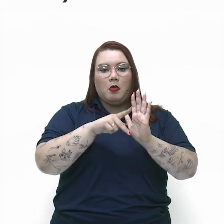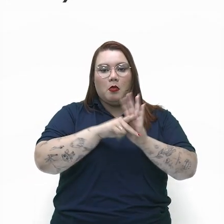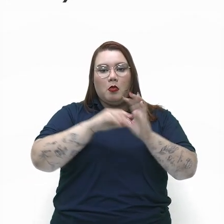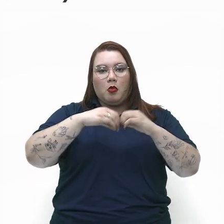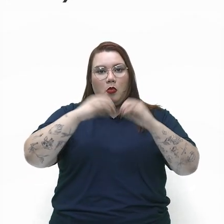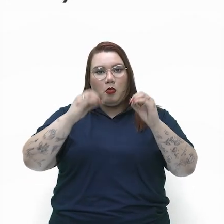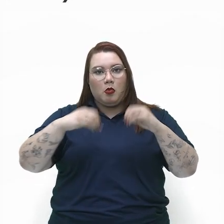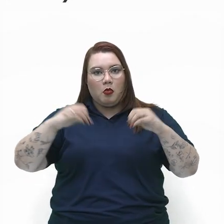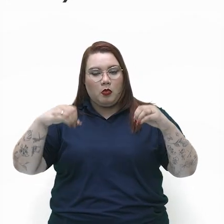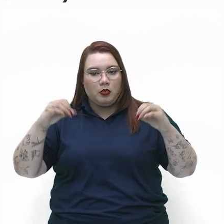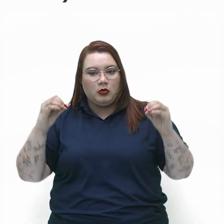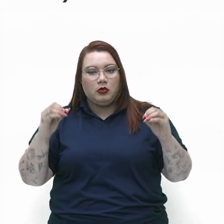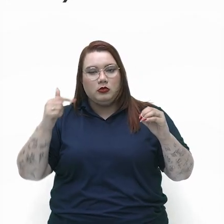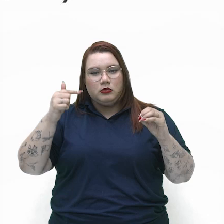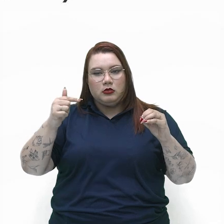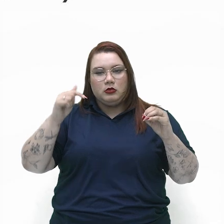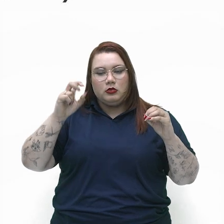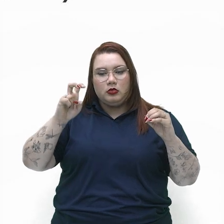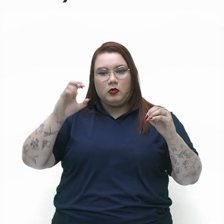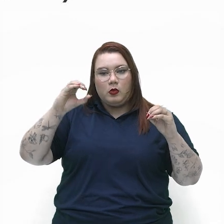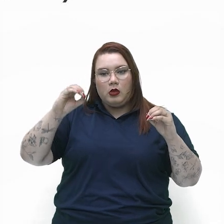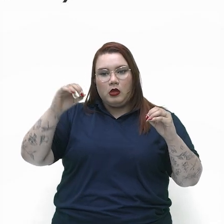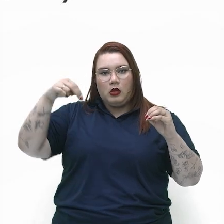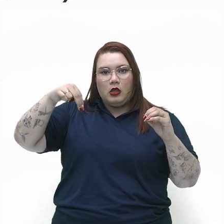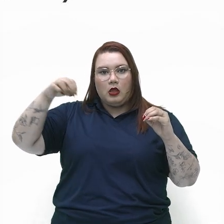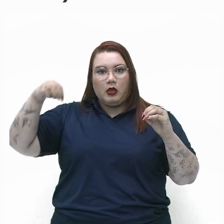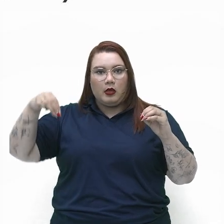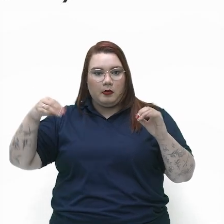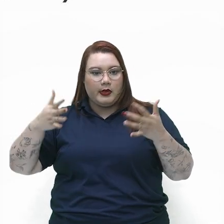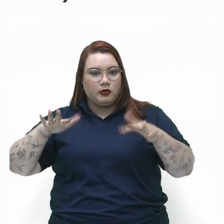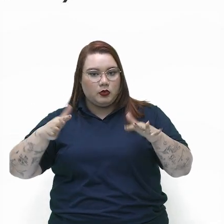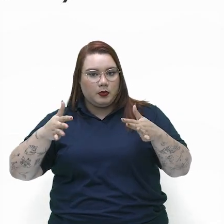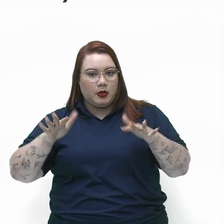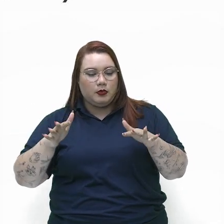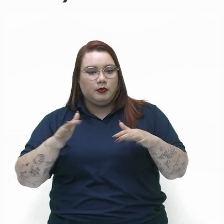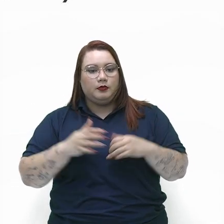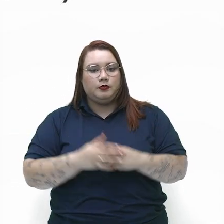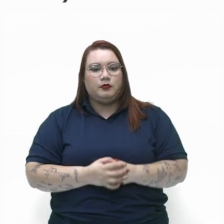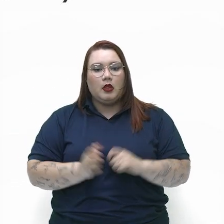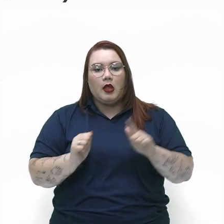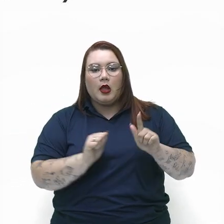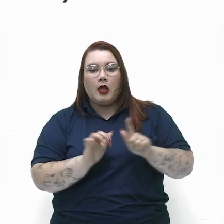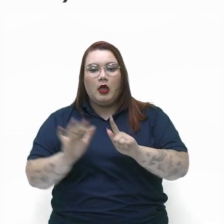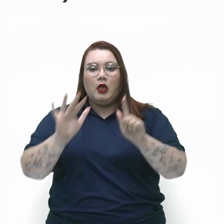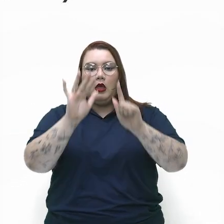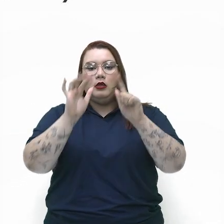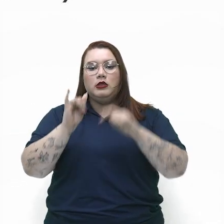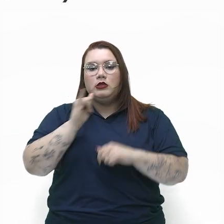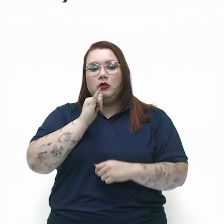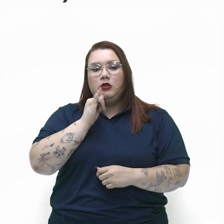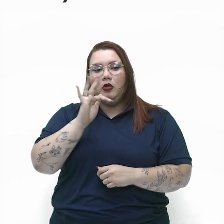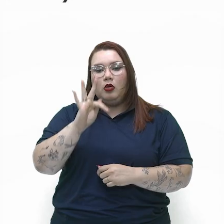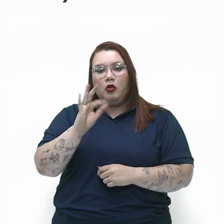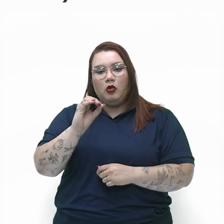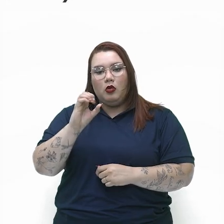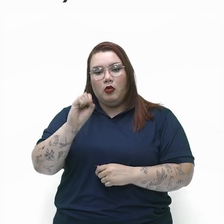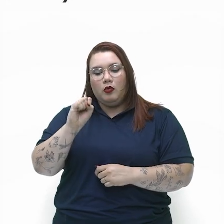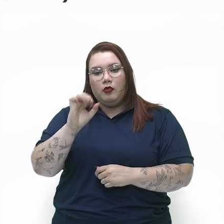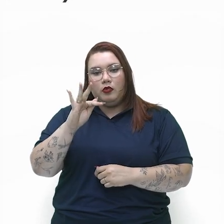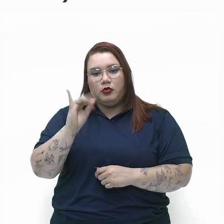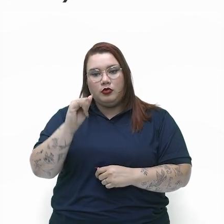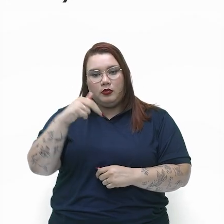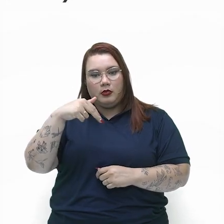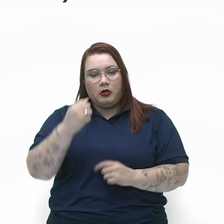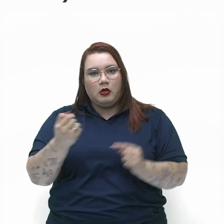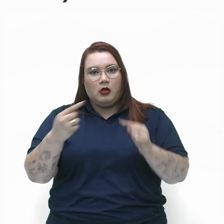ondas, né, de 750 nanômetros aproximadamente. Gases de desequilíbrio, como a fosfina,